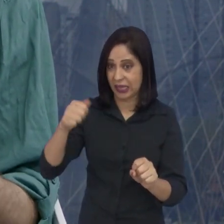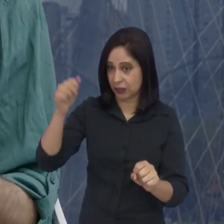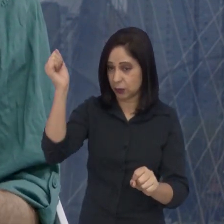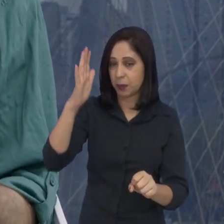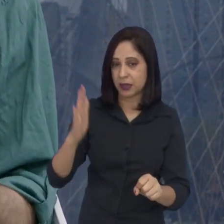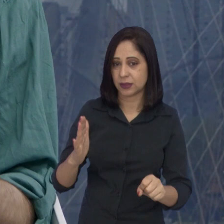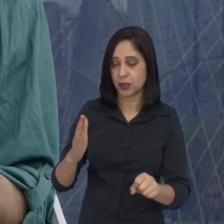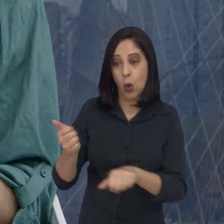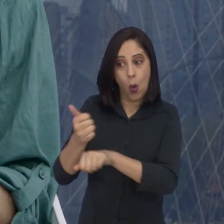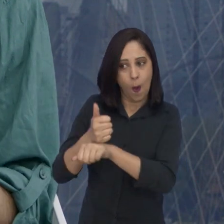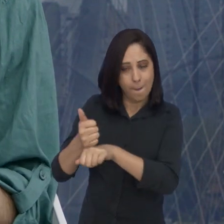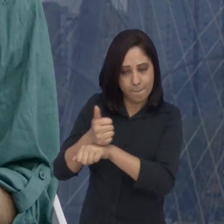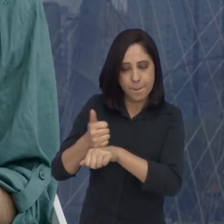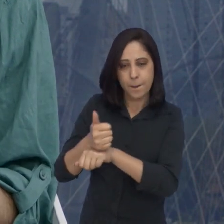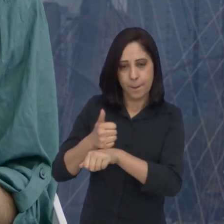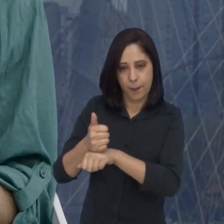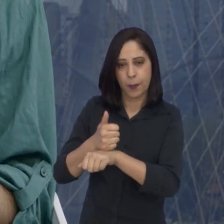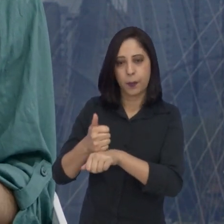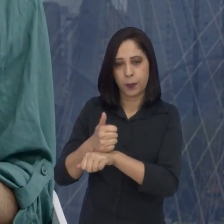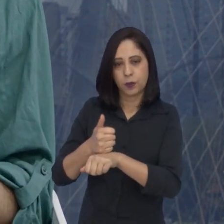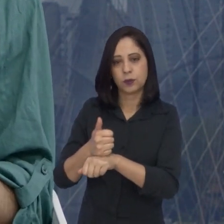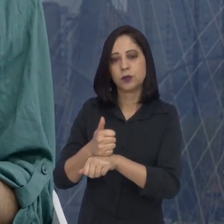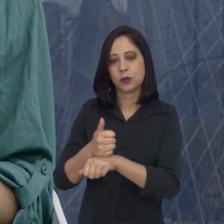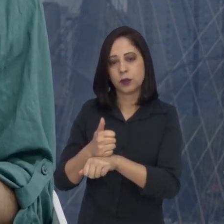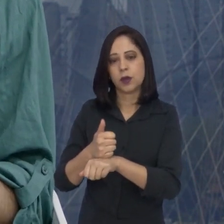Brasil, já que você falou em termos gerais,